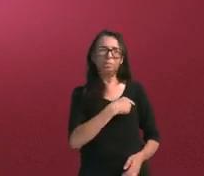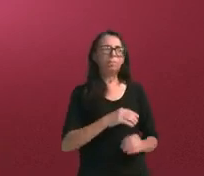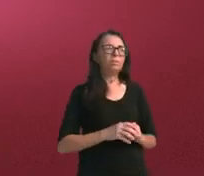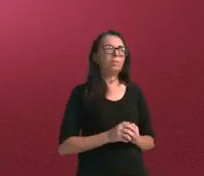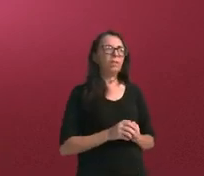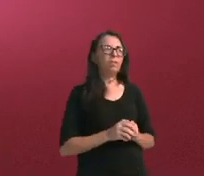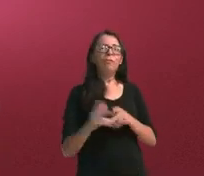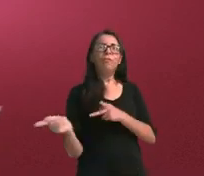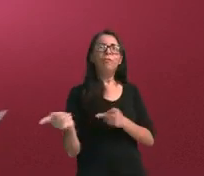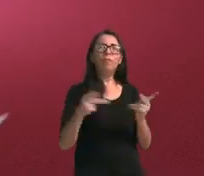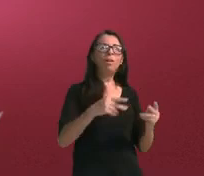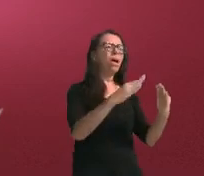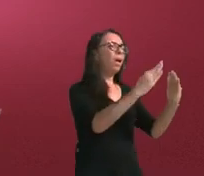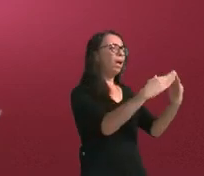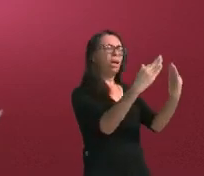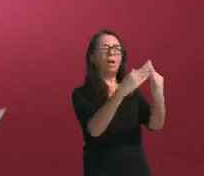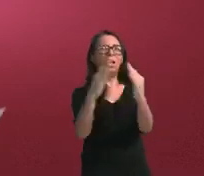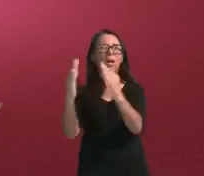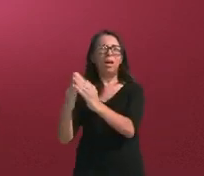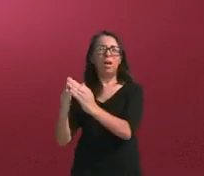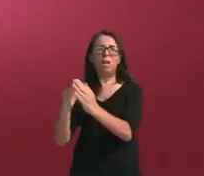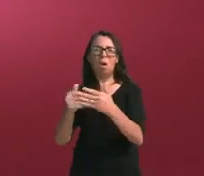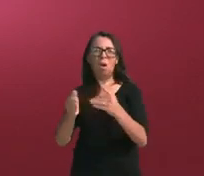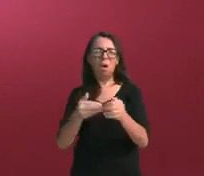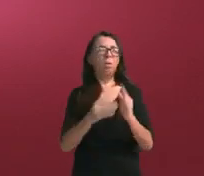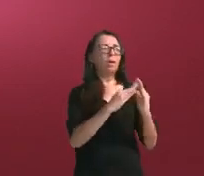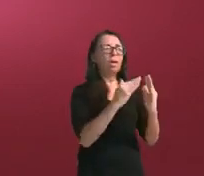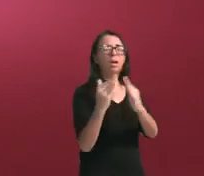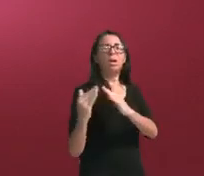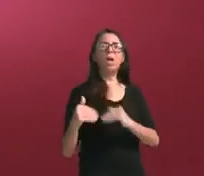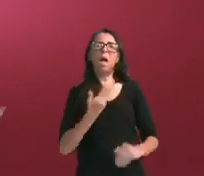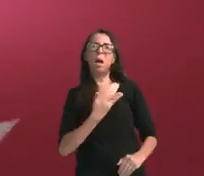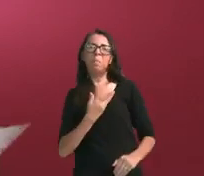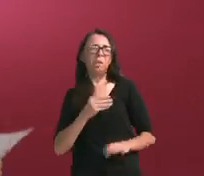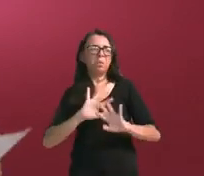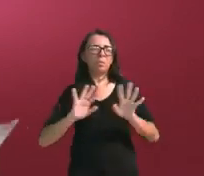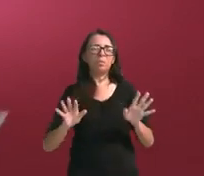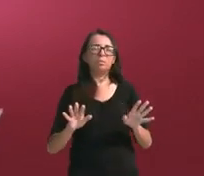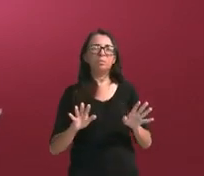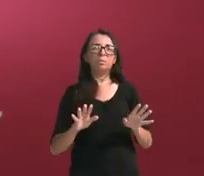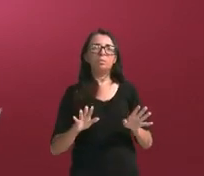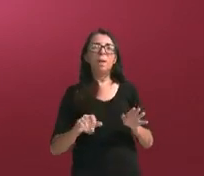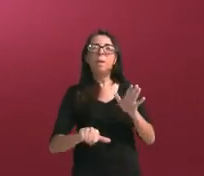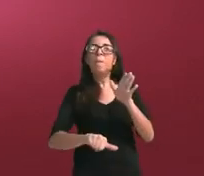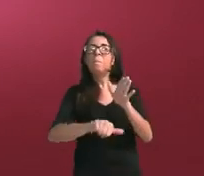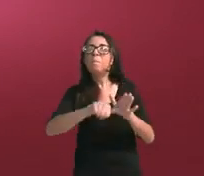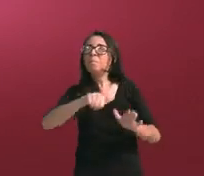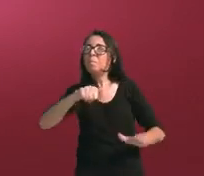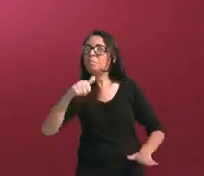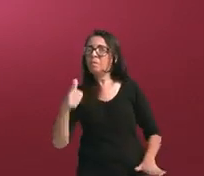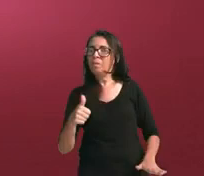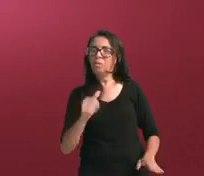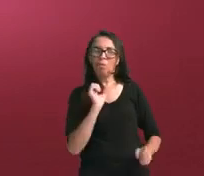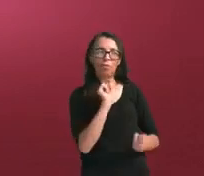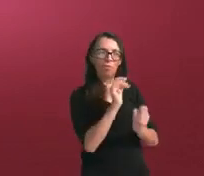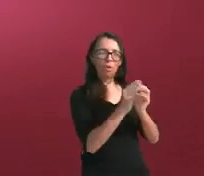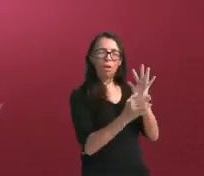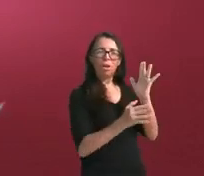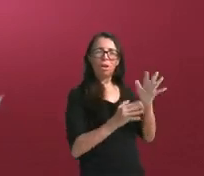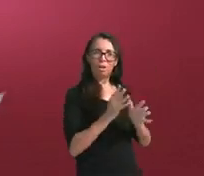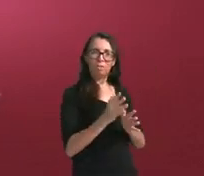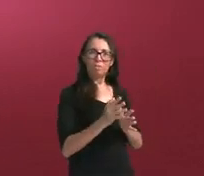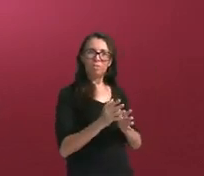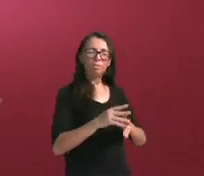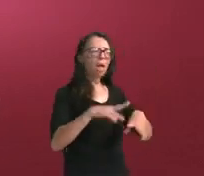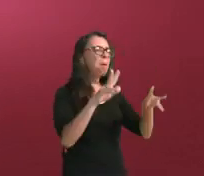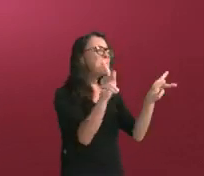palavra, vocês sairão e a paz virá sobre vocês. Mas vocês têm que fazer o